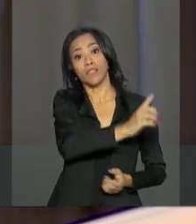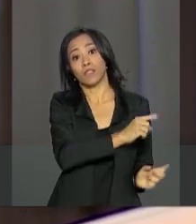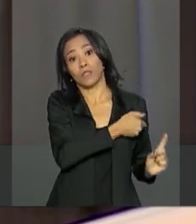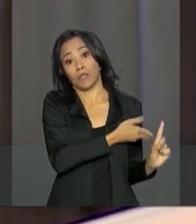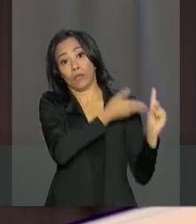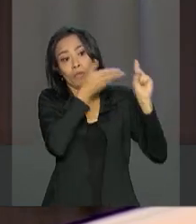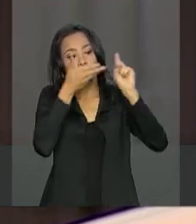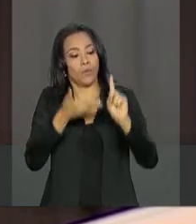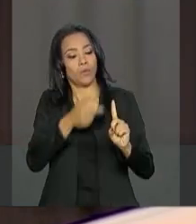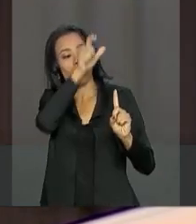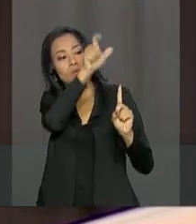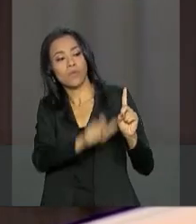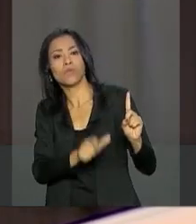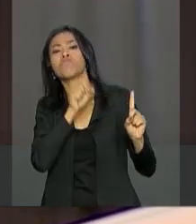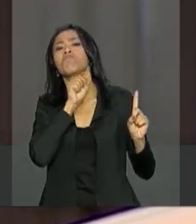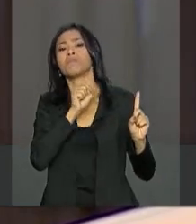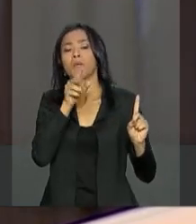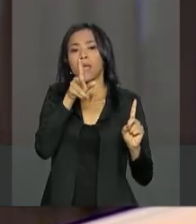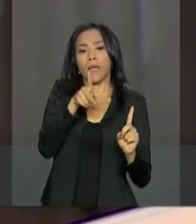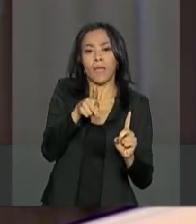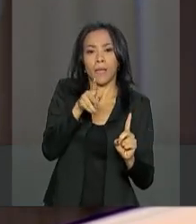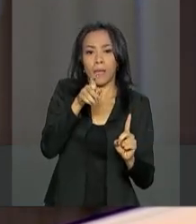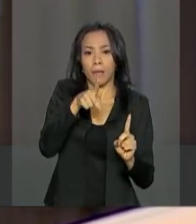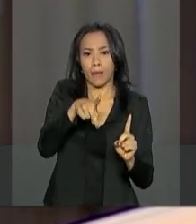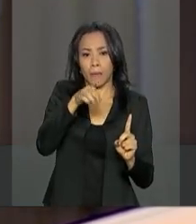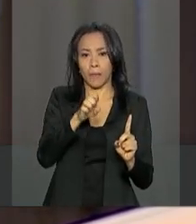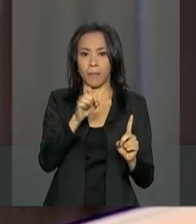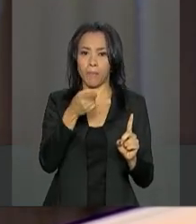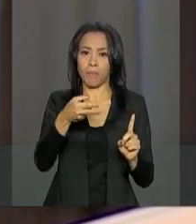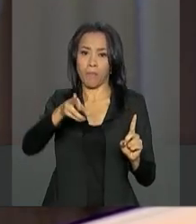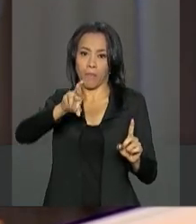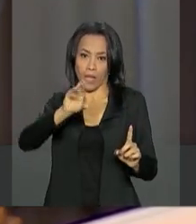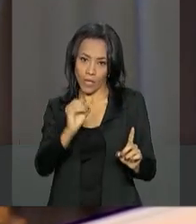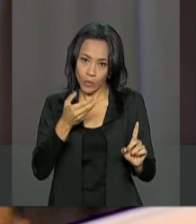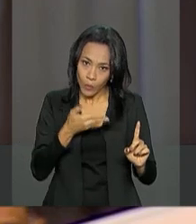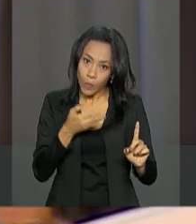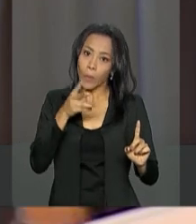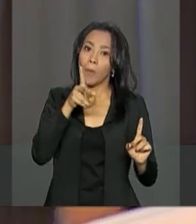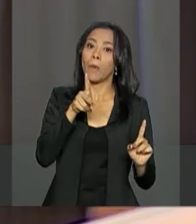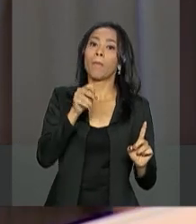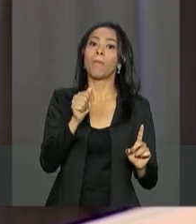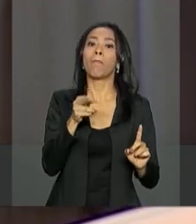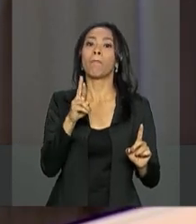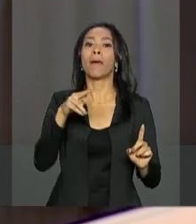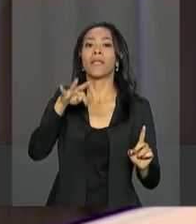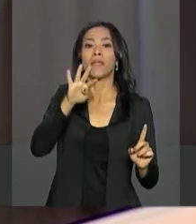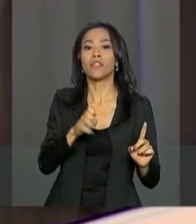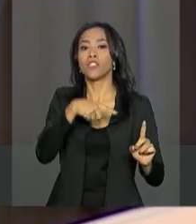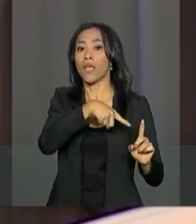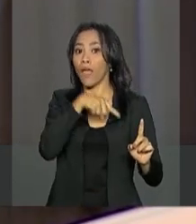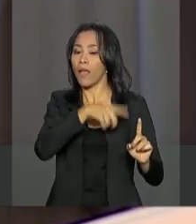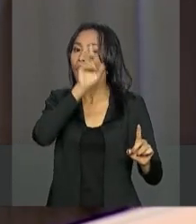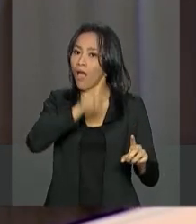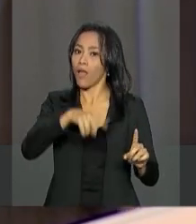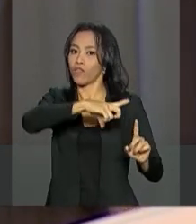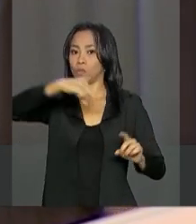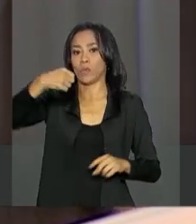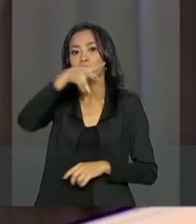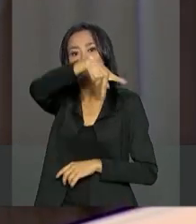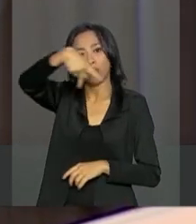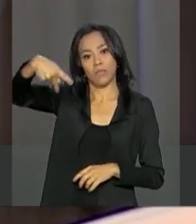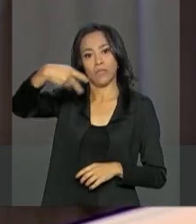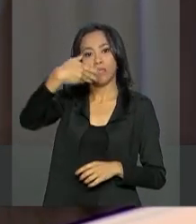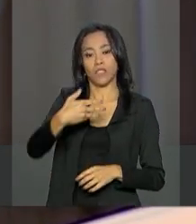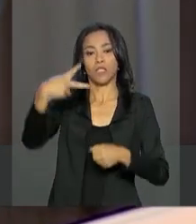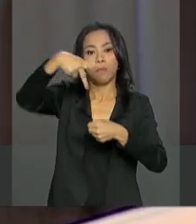nós escolhido para recuperar a Petrobras, os senhores e as senhoras se recordam que há 2 anos atrás, mais ou